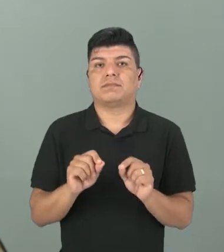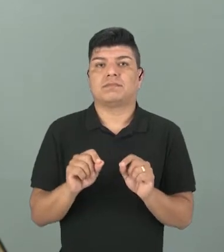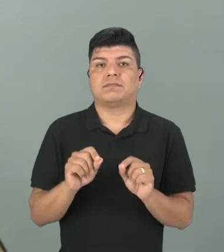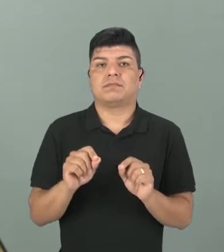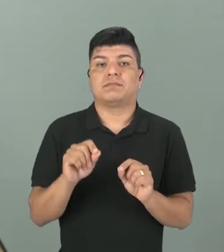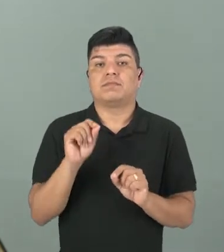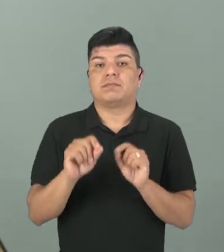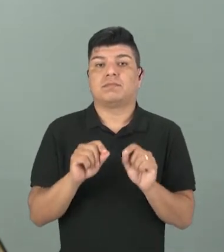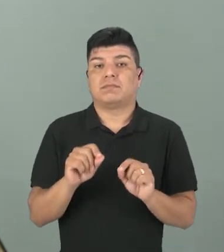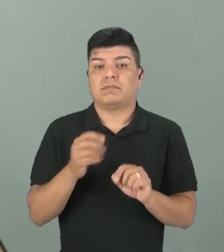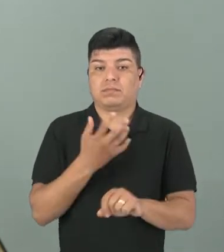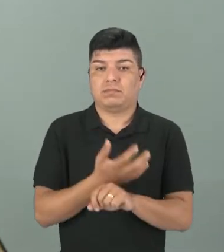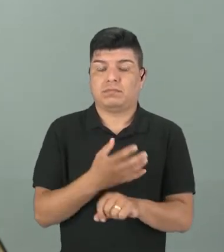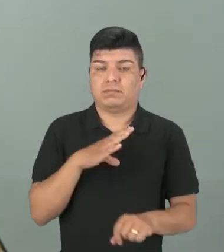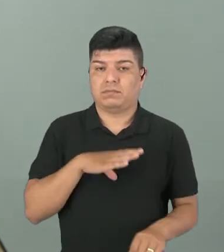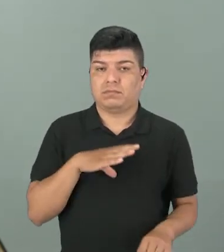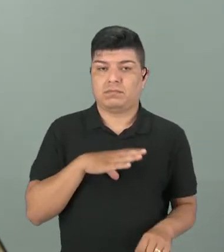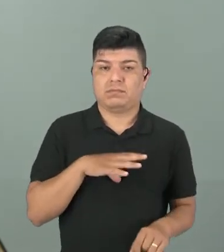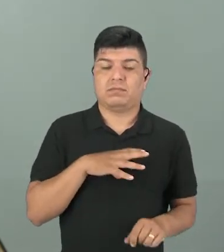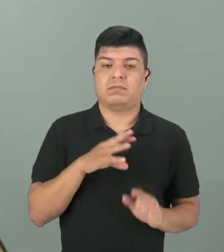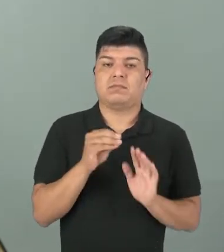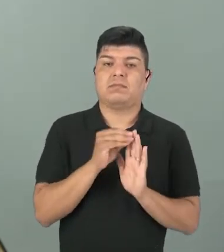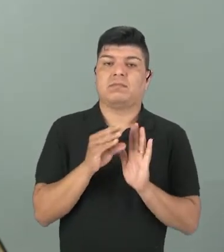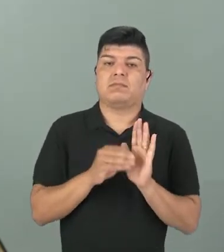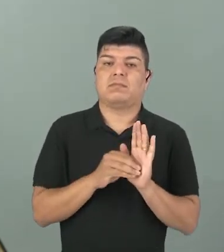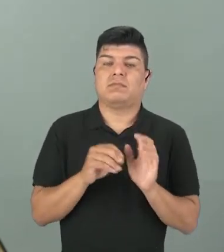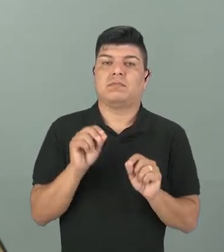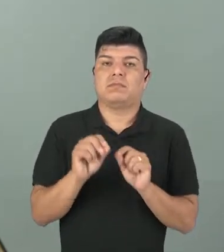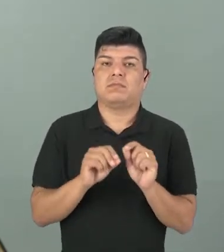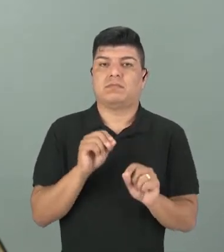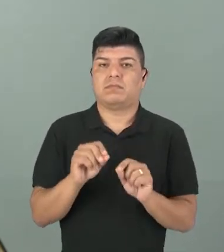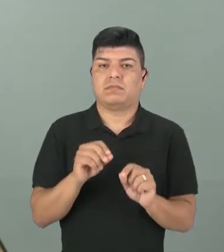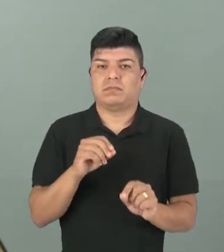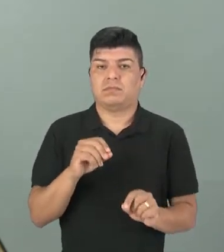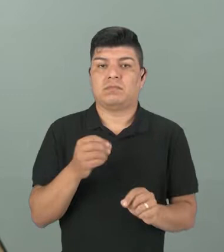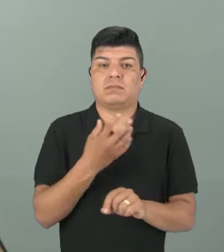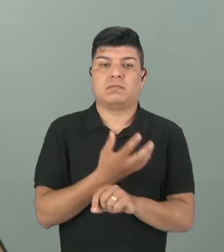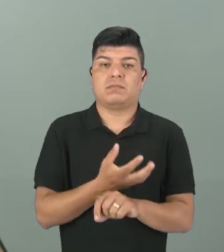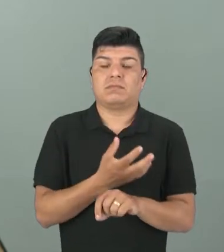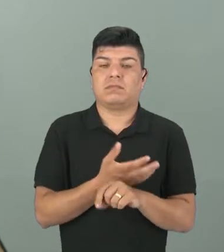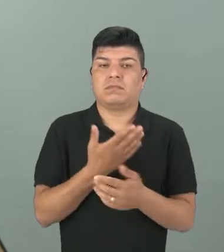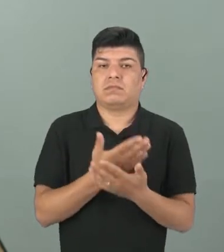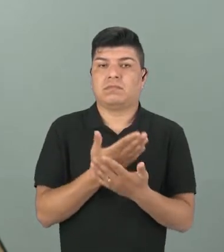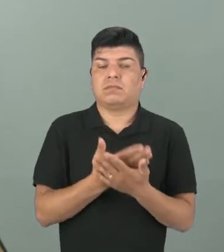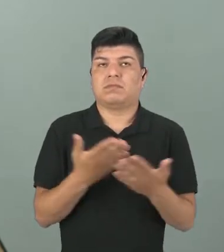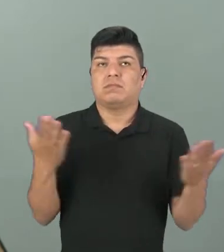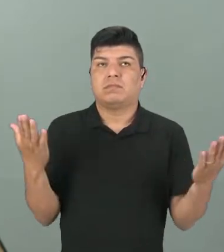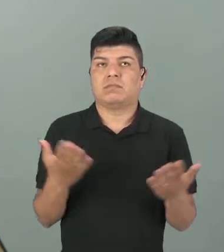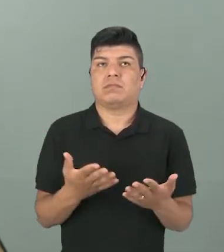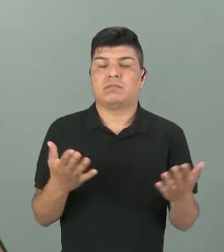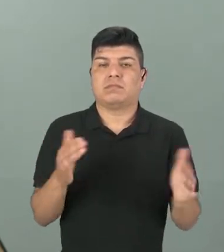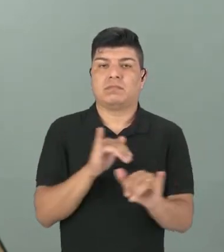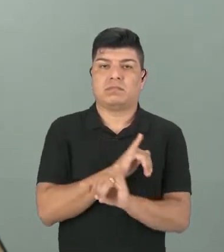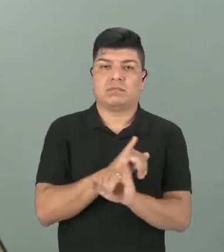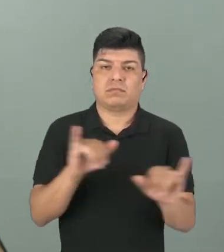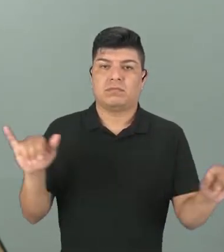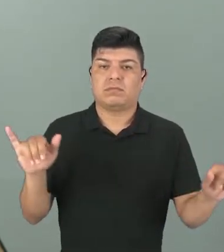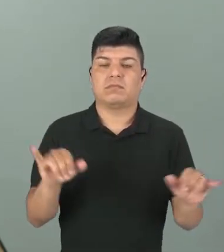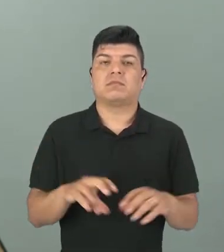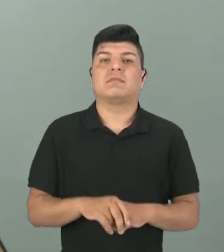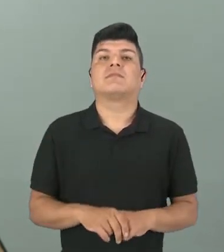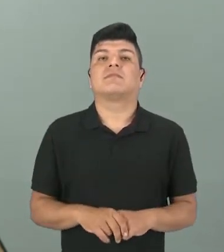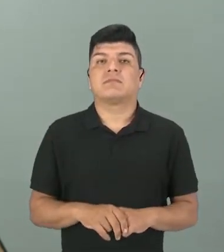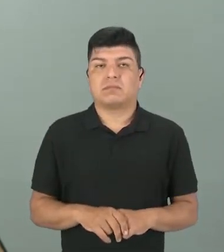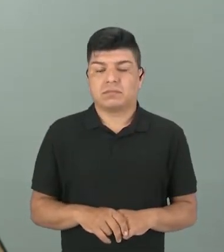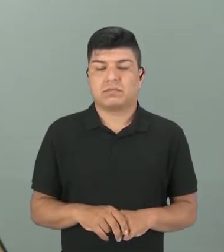de língua portuguesa, né? E o conteúdo que faz parte dessa disciplina que será estudado hoje é sobre notícias.